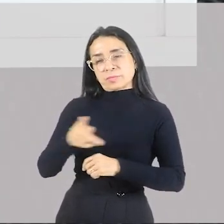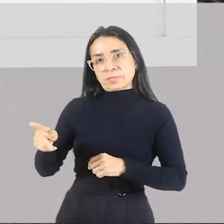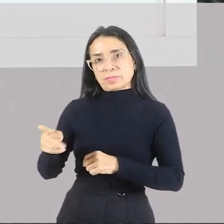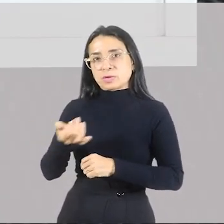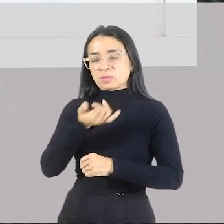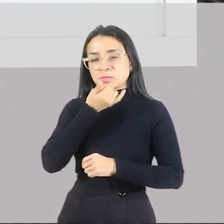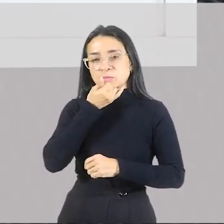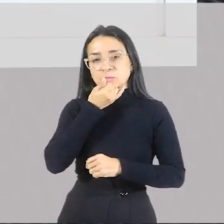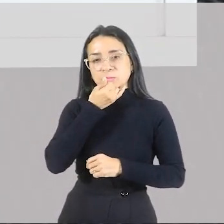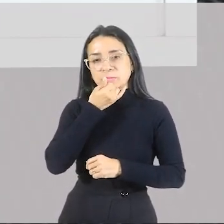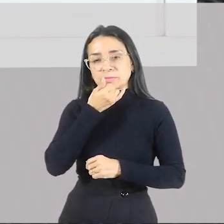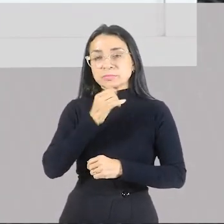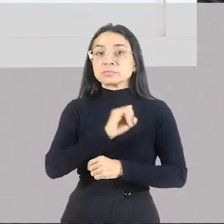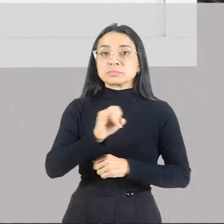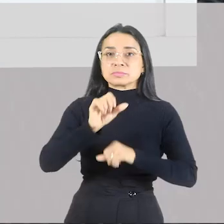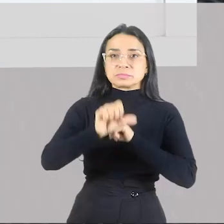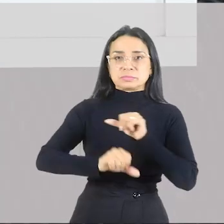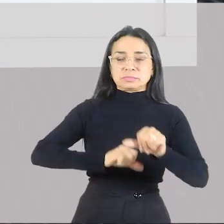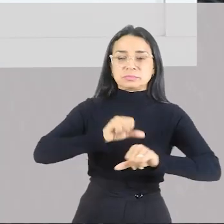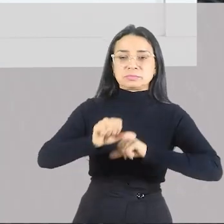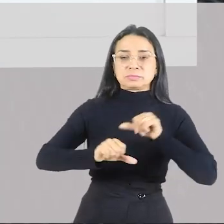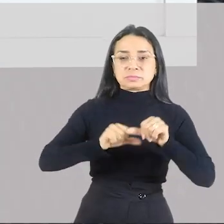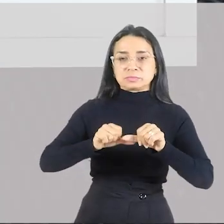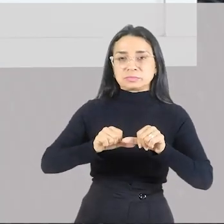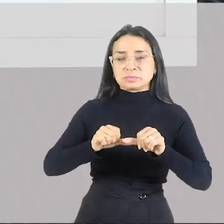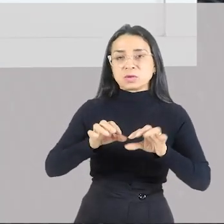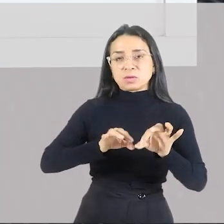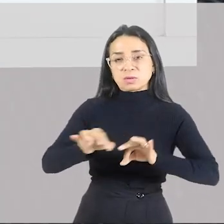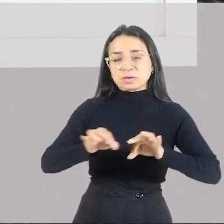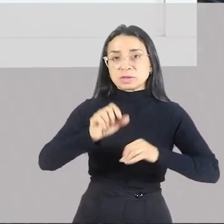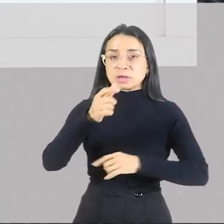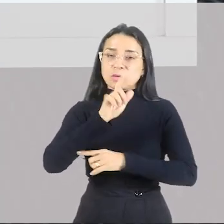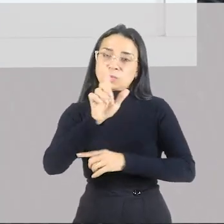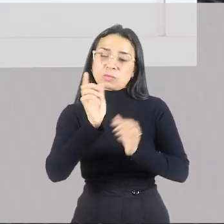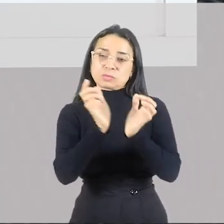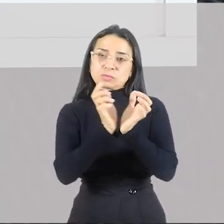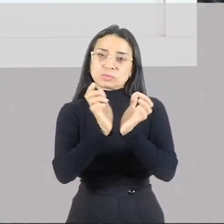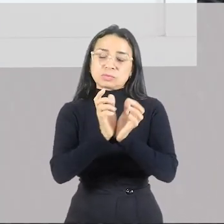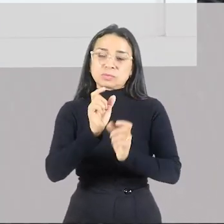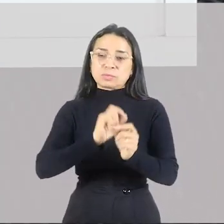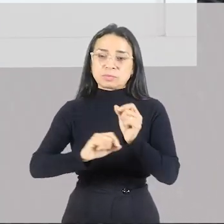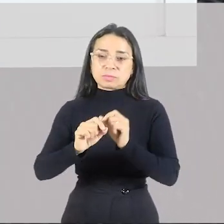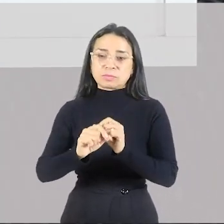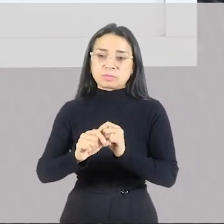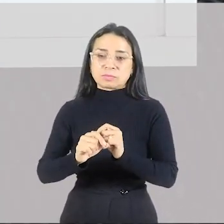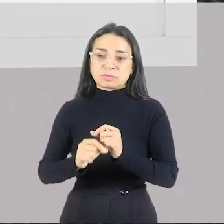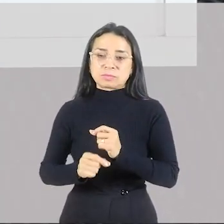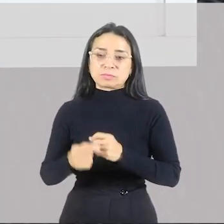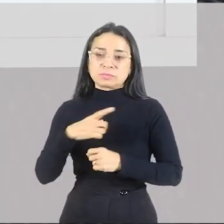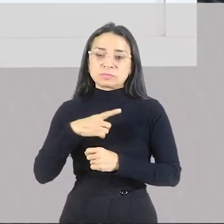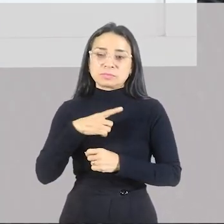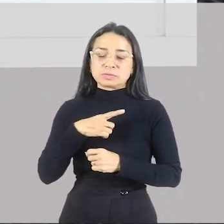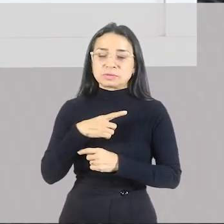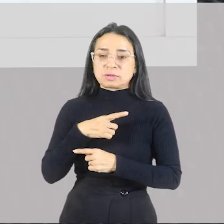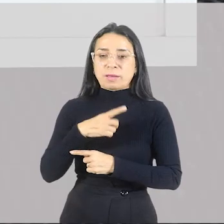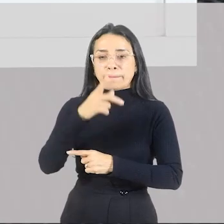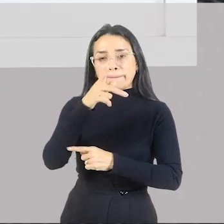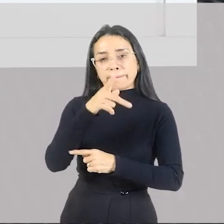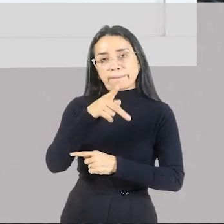eu alterar, né, vou formar um outro grupo onde eu vou colocar o Paulo